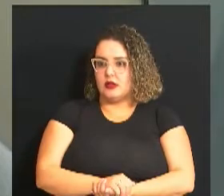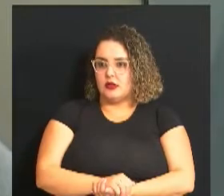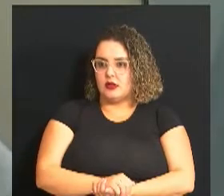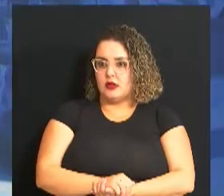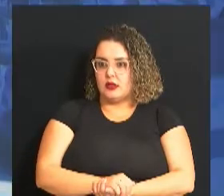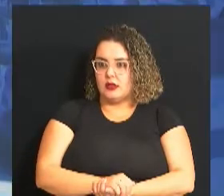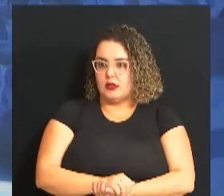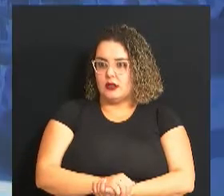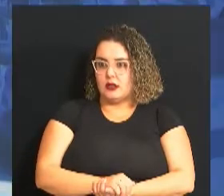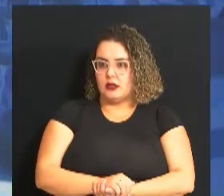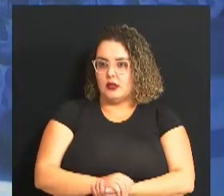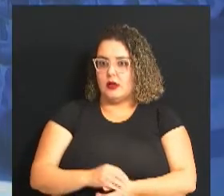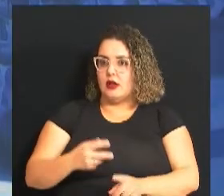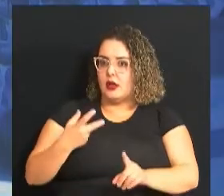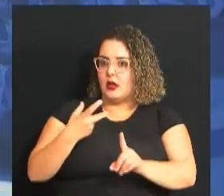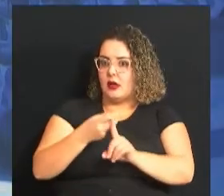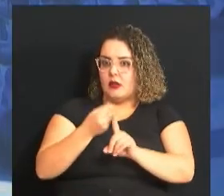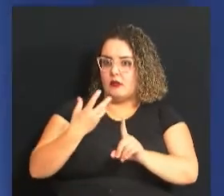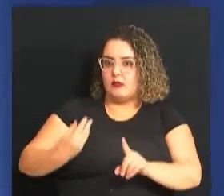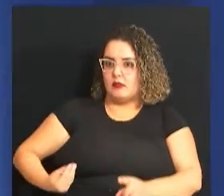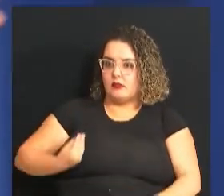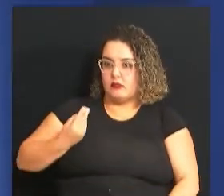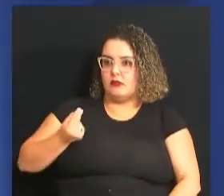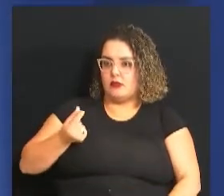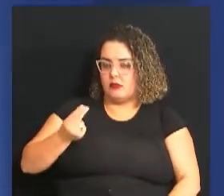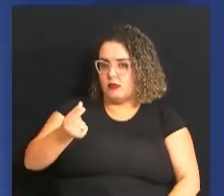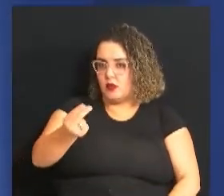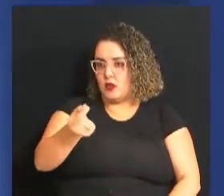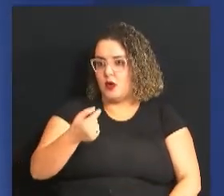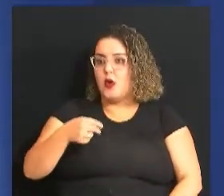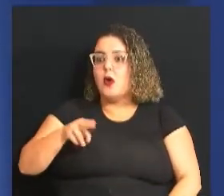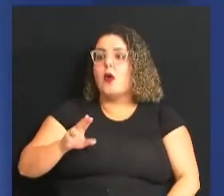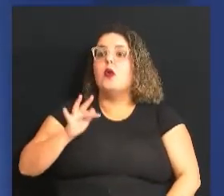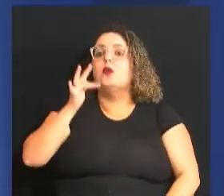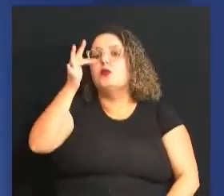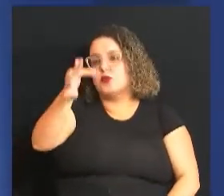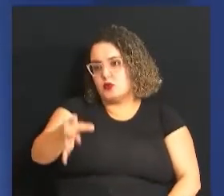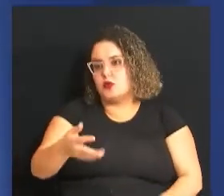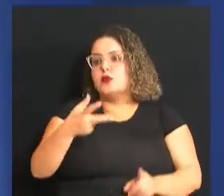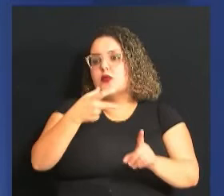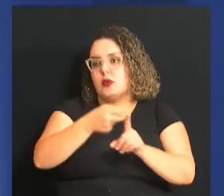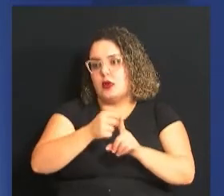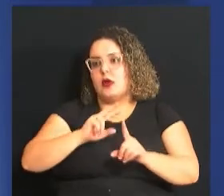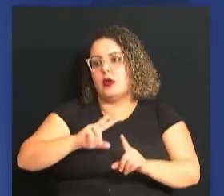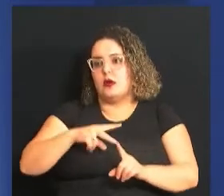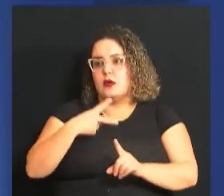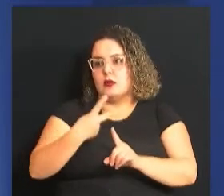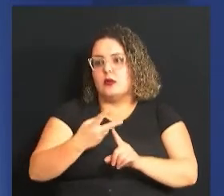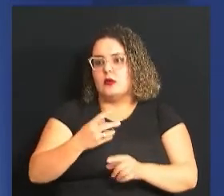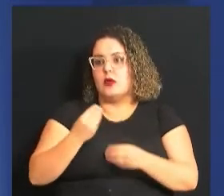protegida para o resto da vida? Mais para frente tem que tomar um reforço? Como que é?